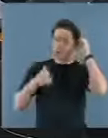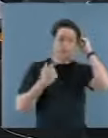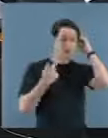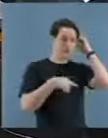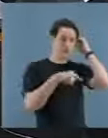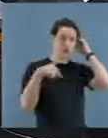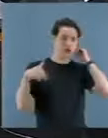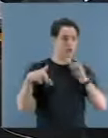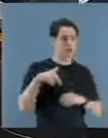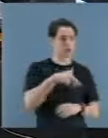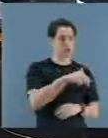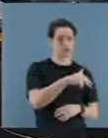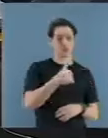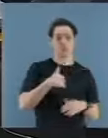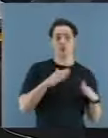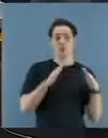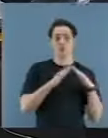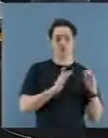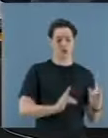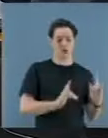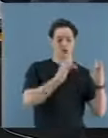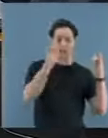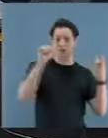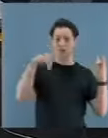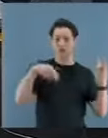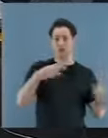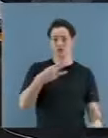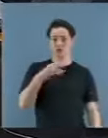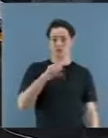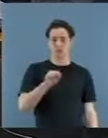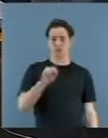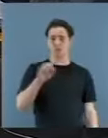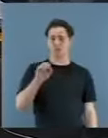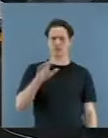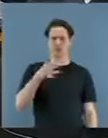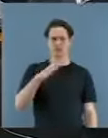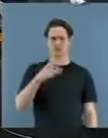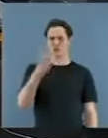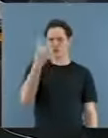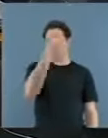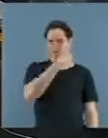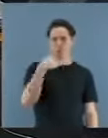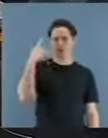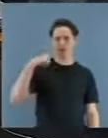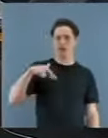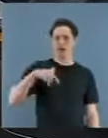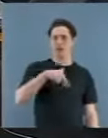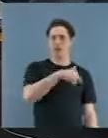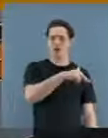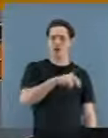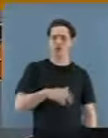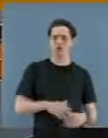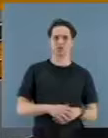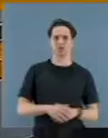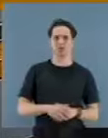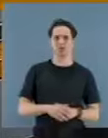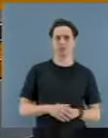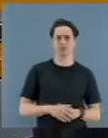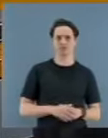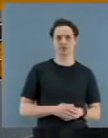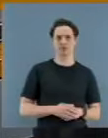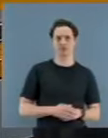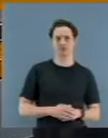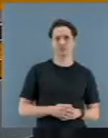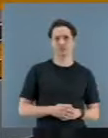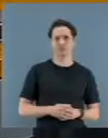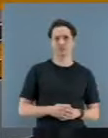moro, eu estava morando na Asa Norte 308, é por volta de uma hora de caminhada. Tá bem. Ou seja, eu não vou